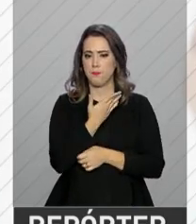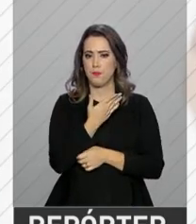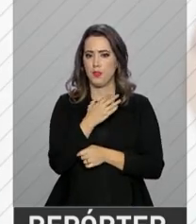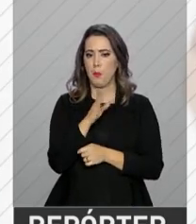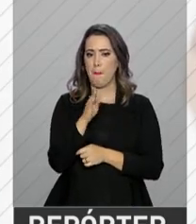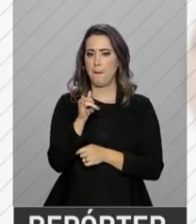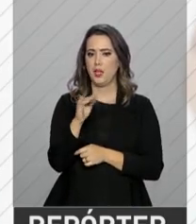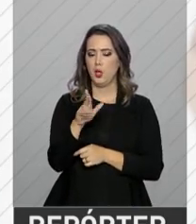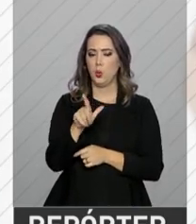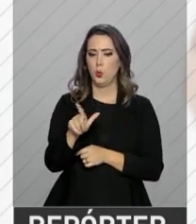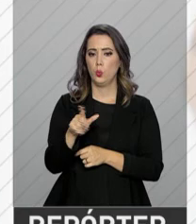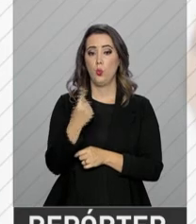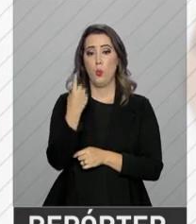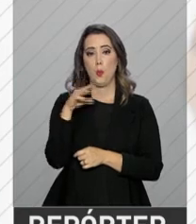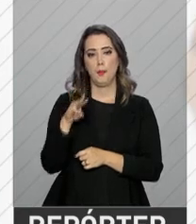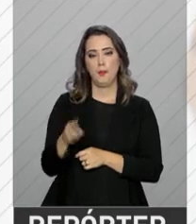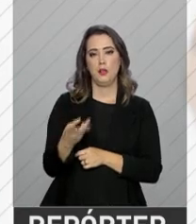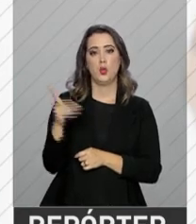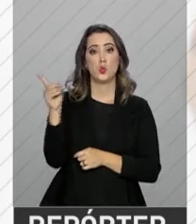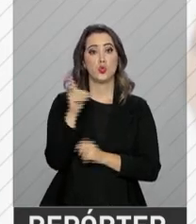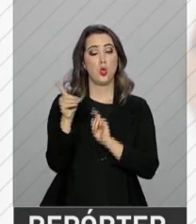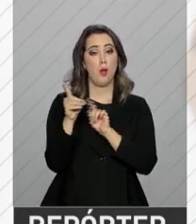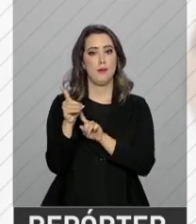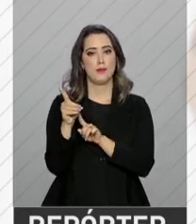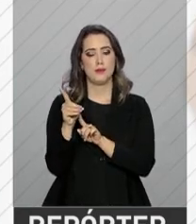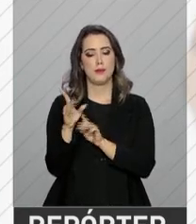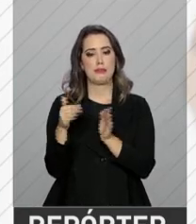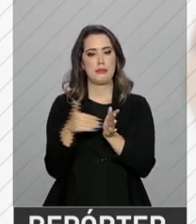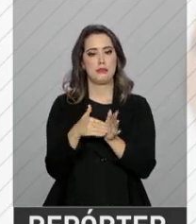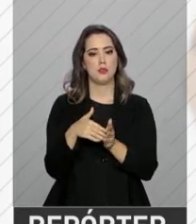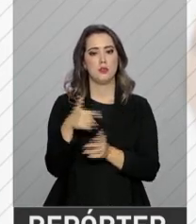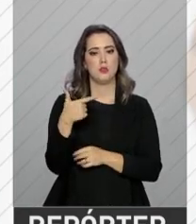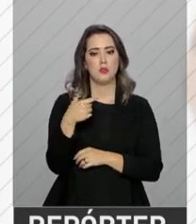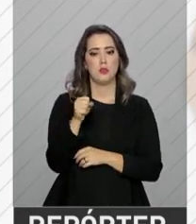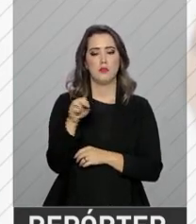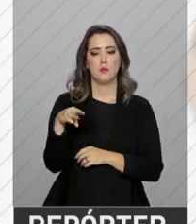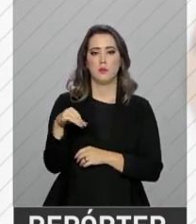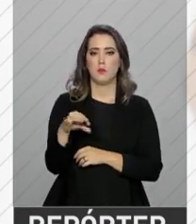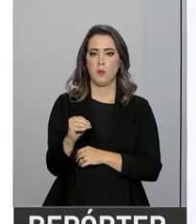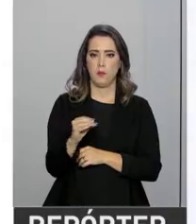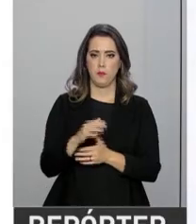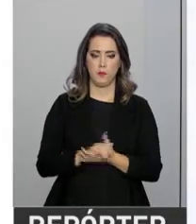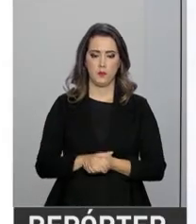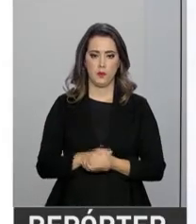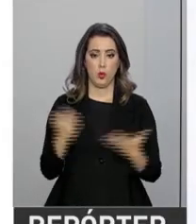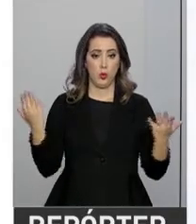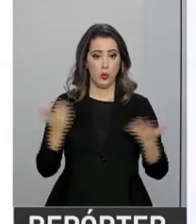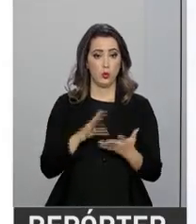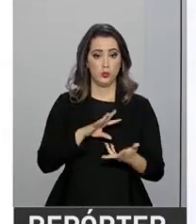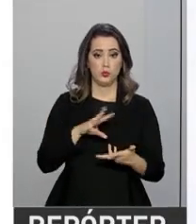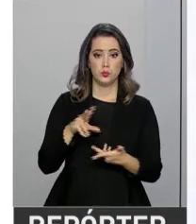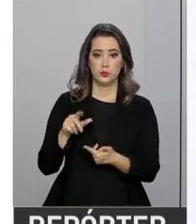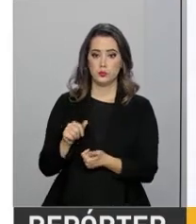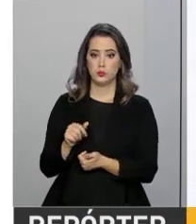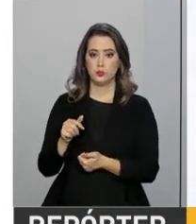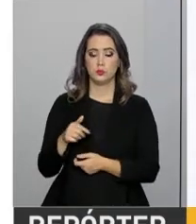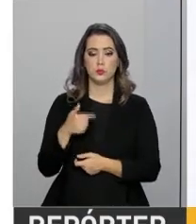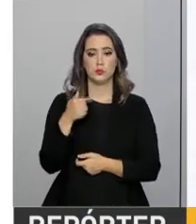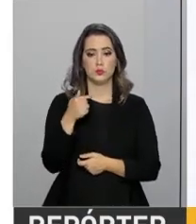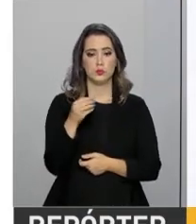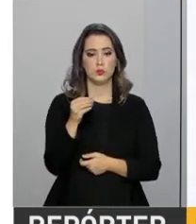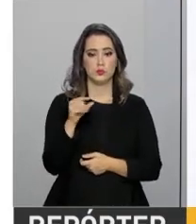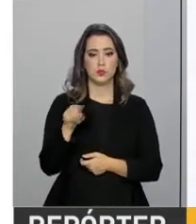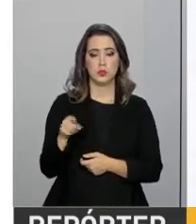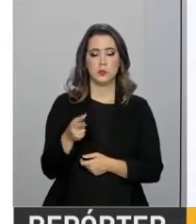milhão de dólares recebe inscrições até o dia 28 de maio hoje no mundo 1 700